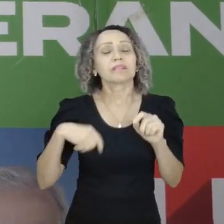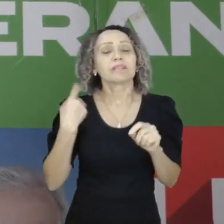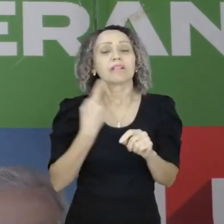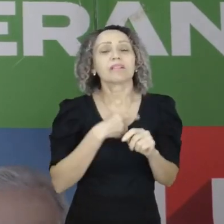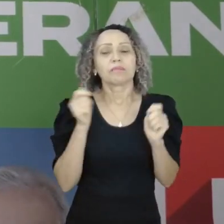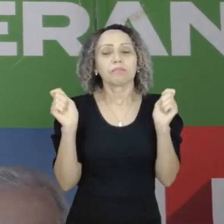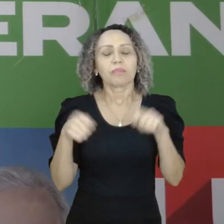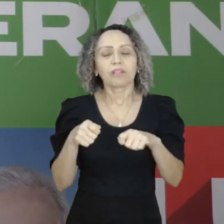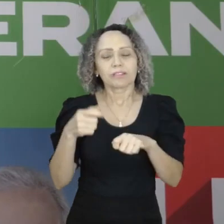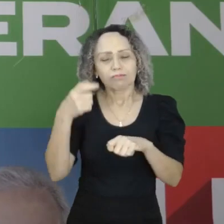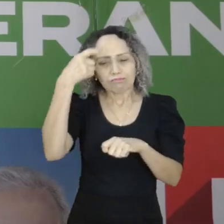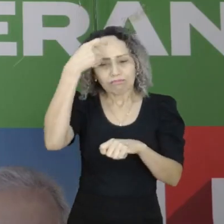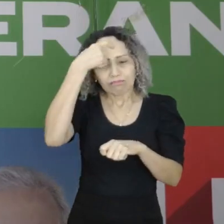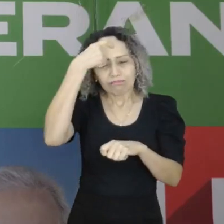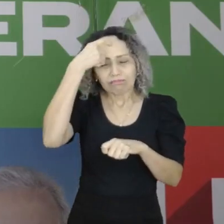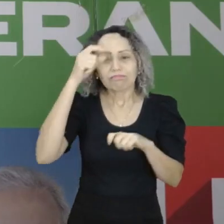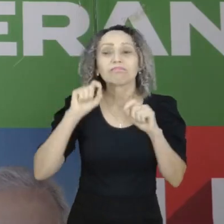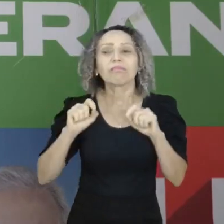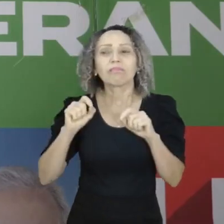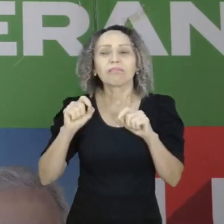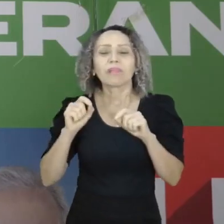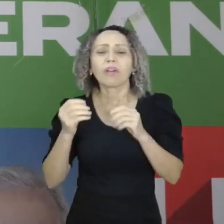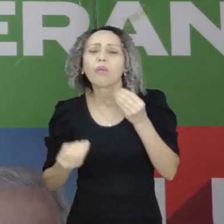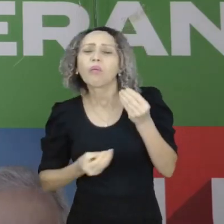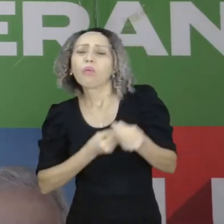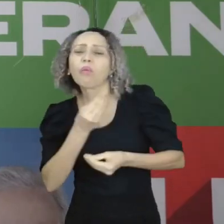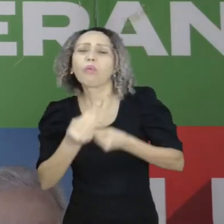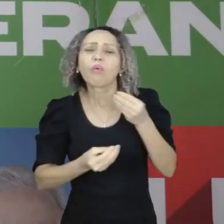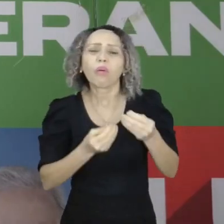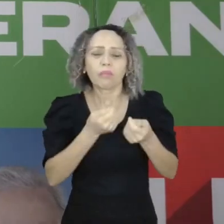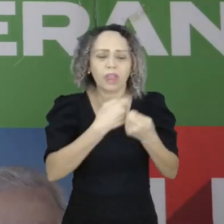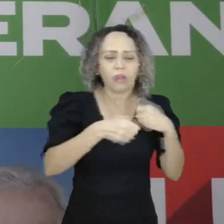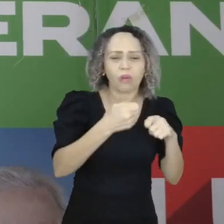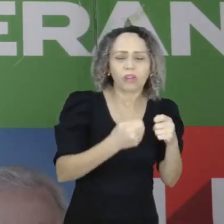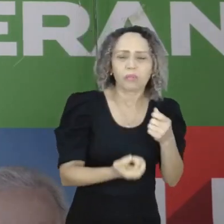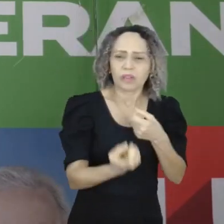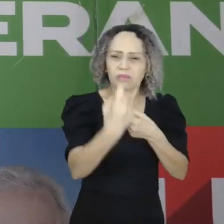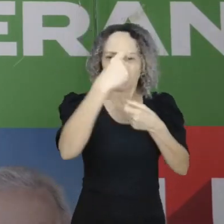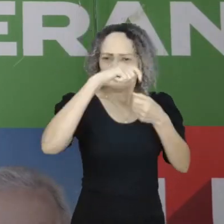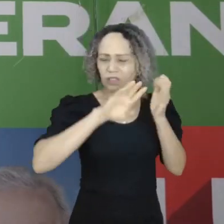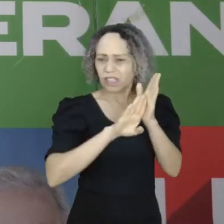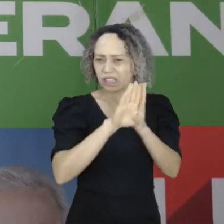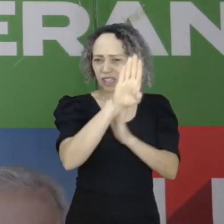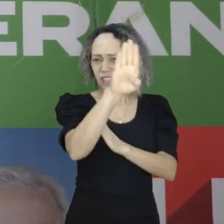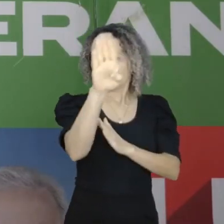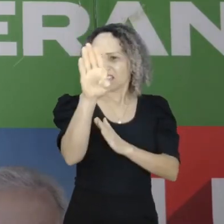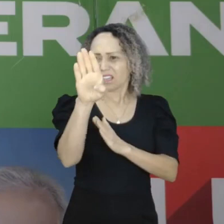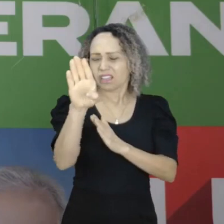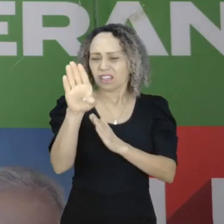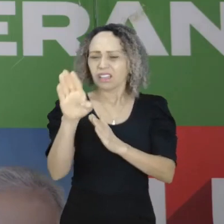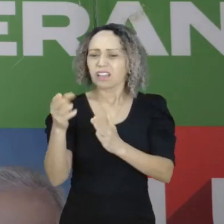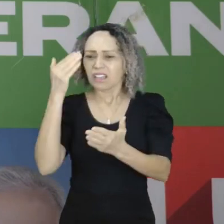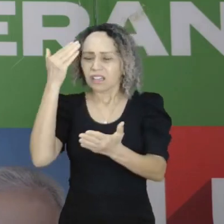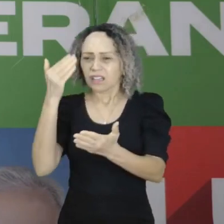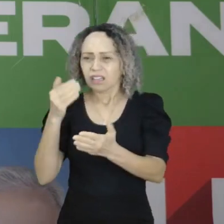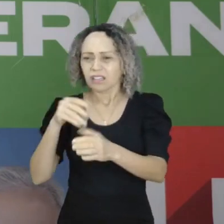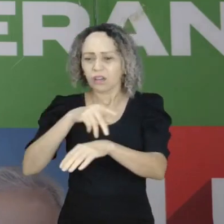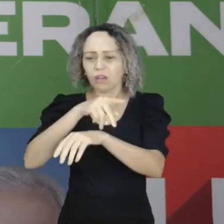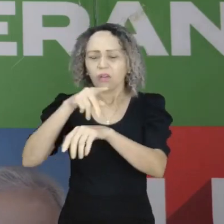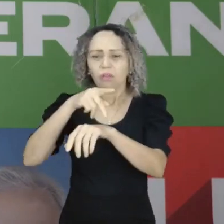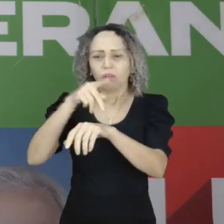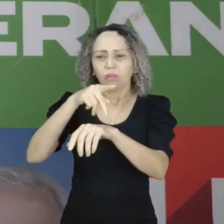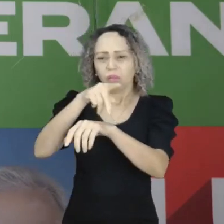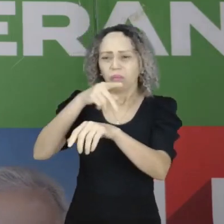muita sensatez, pensar como recuperar a economia brasileira, como recuperar a credibilidade na nossa